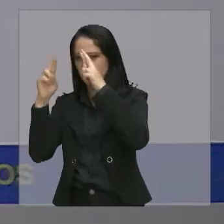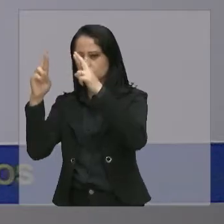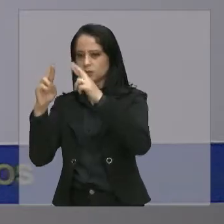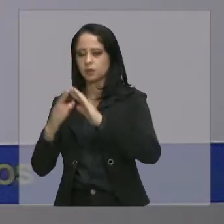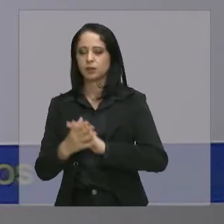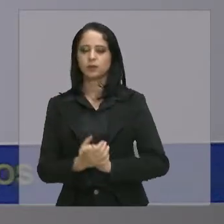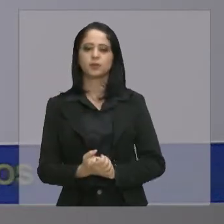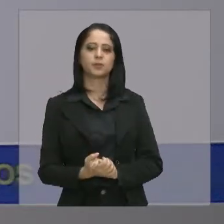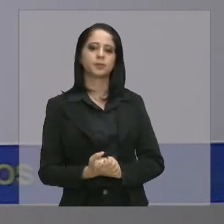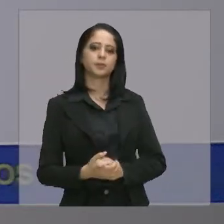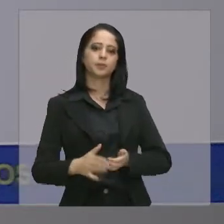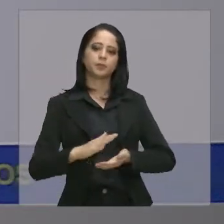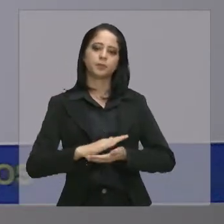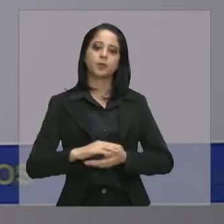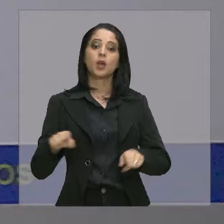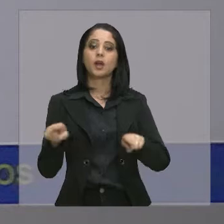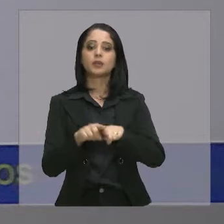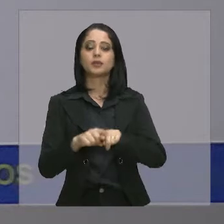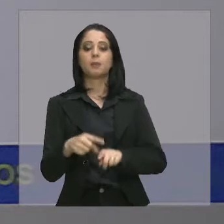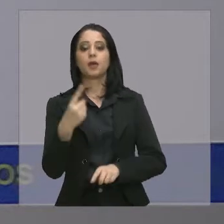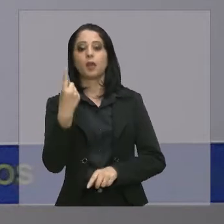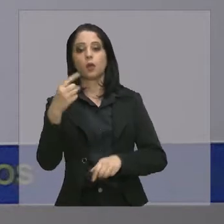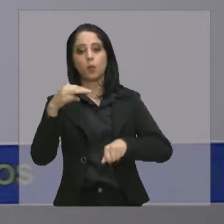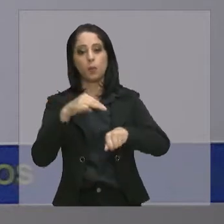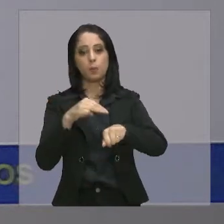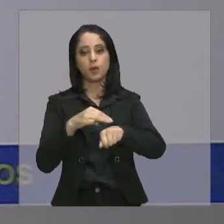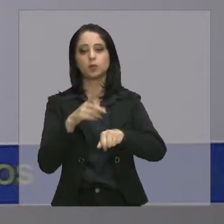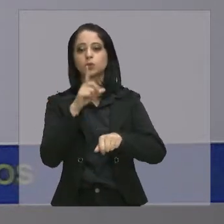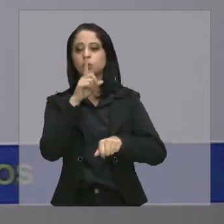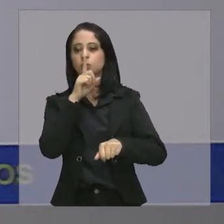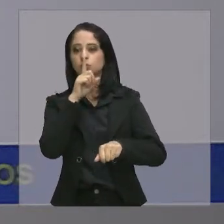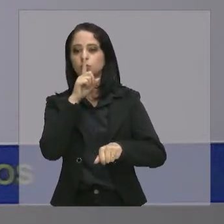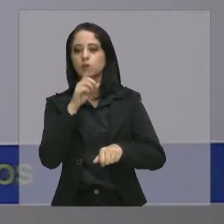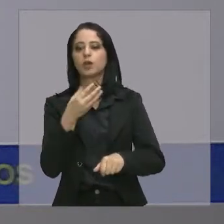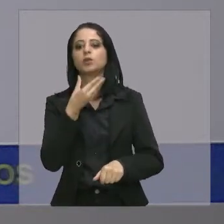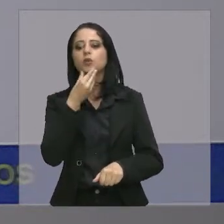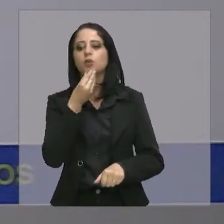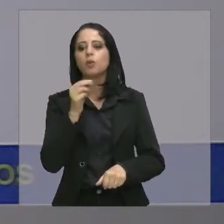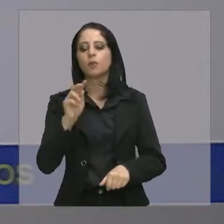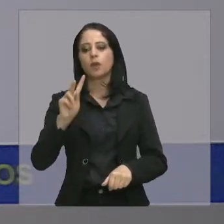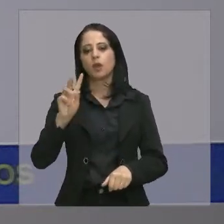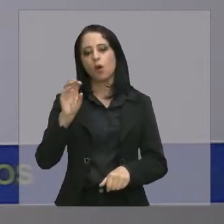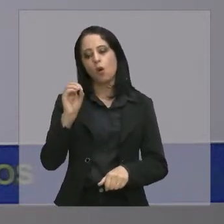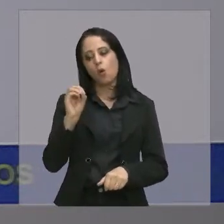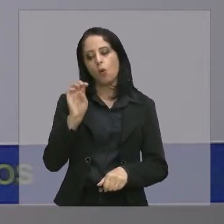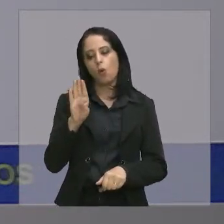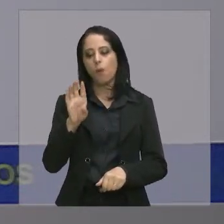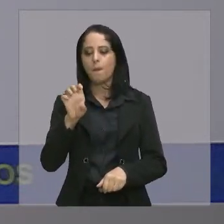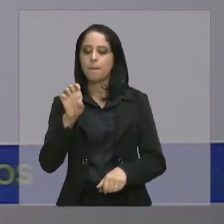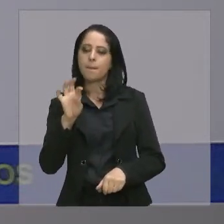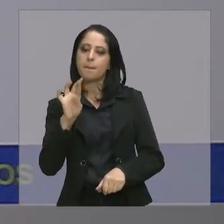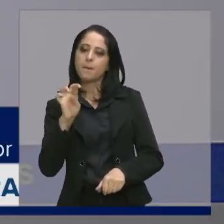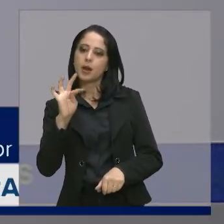Quero também deixar registrado aqui 1 minuto de silêncio para o senhor Obertal Pereira